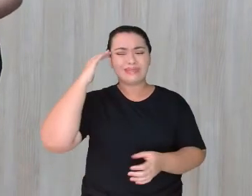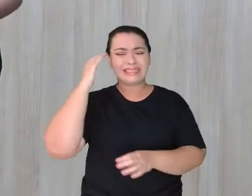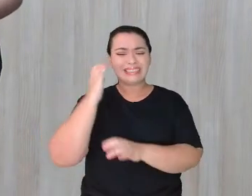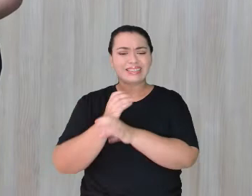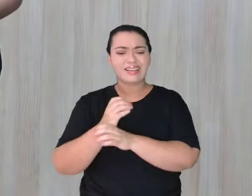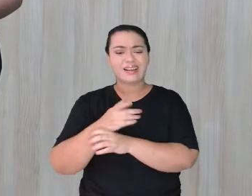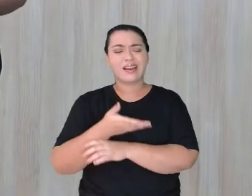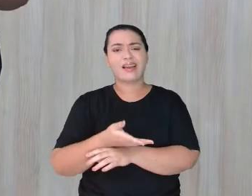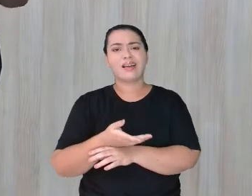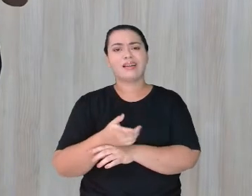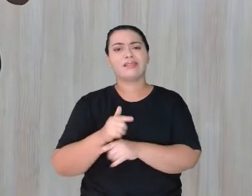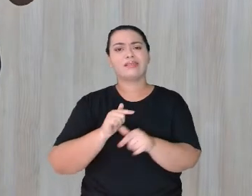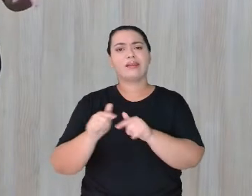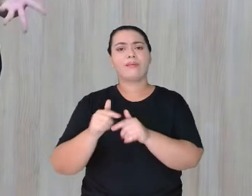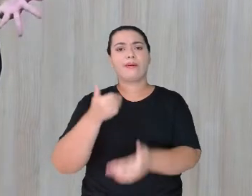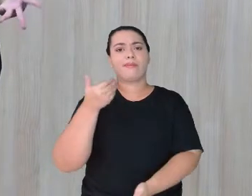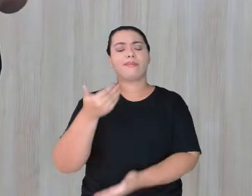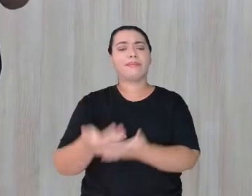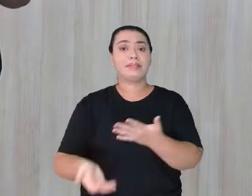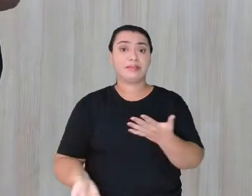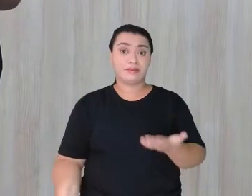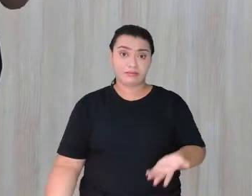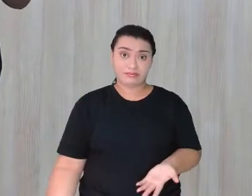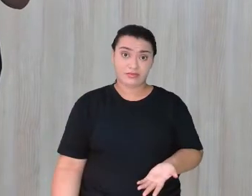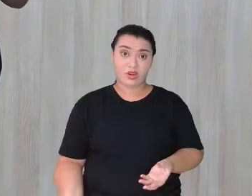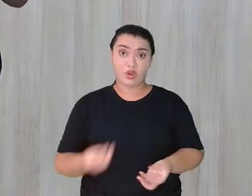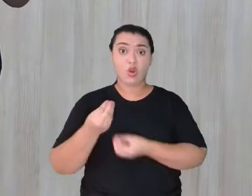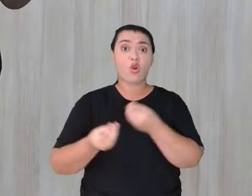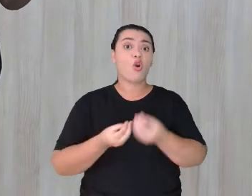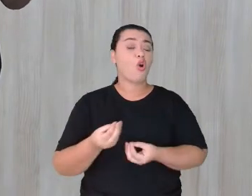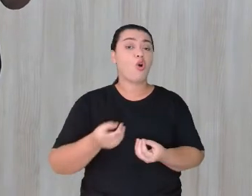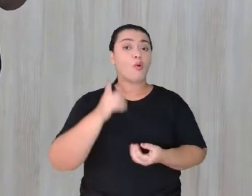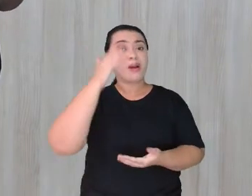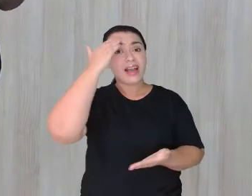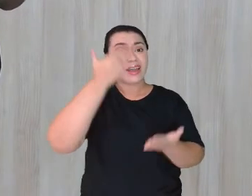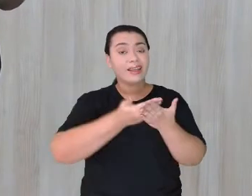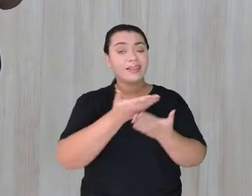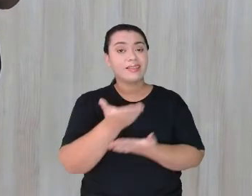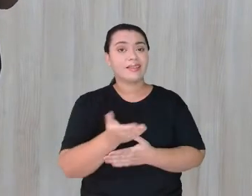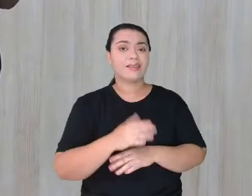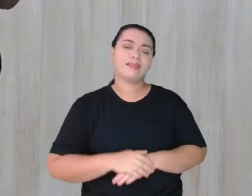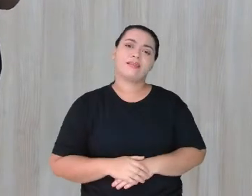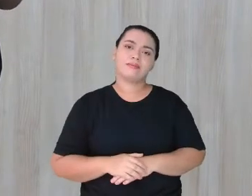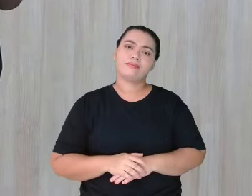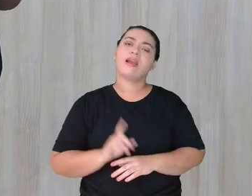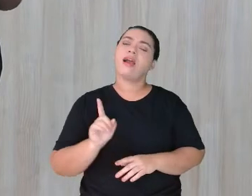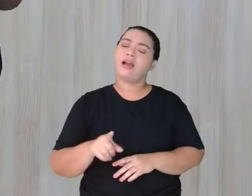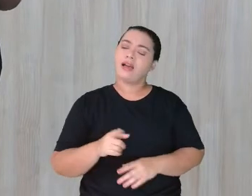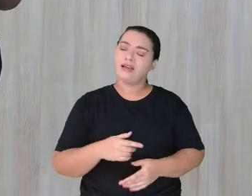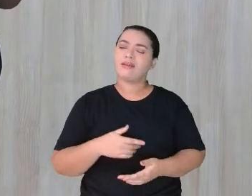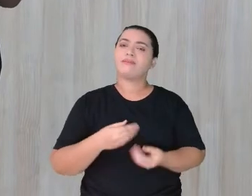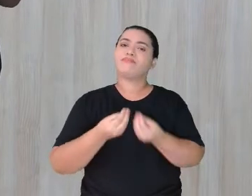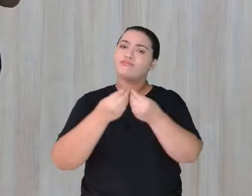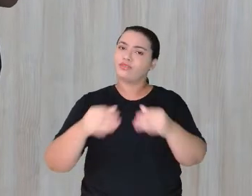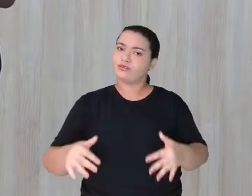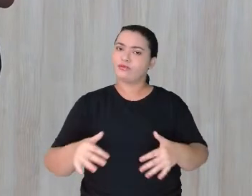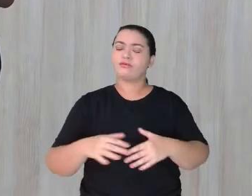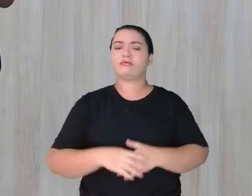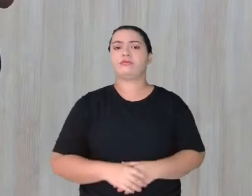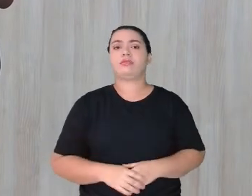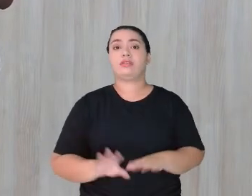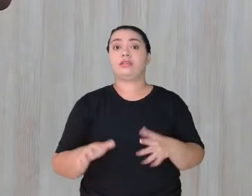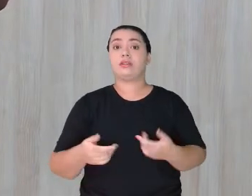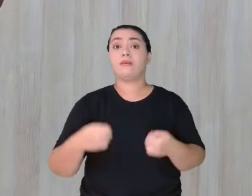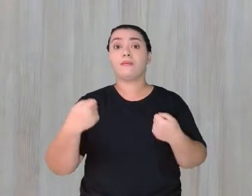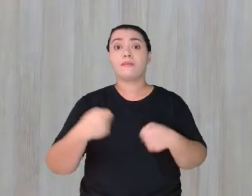no trabalho final, na reportagem final. Como é que fica a credibilidade desse trabalho? Fica completamente prejudicado, né? Então, seja o